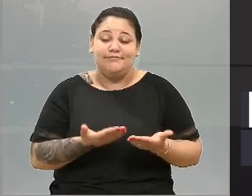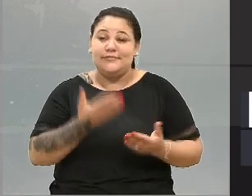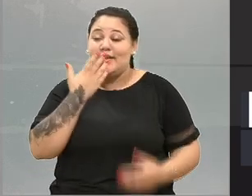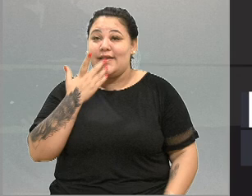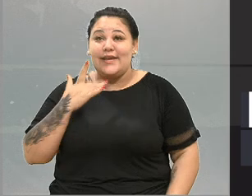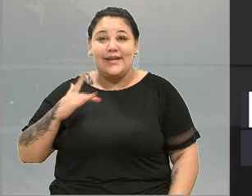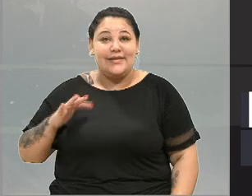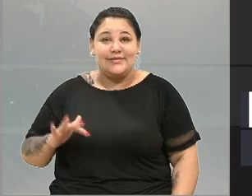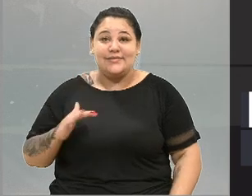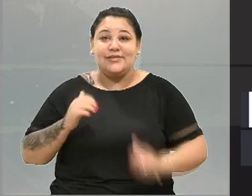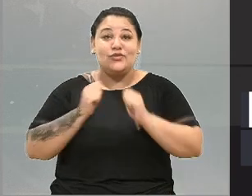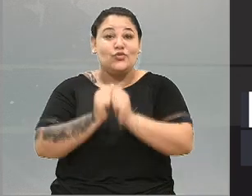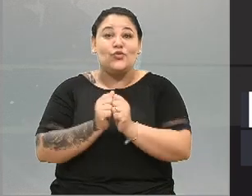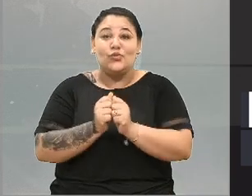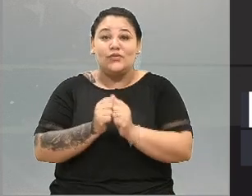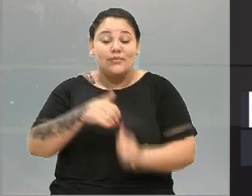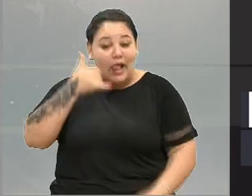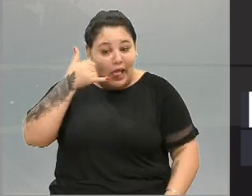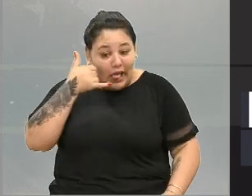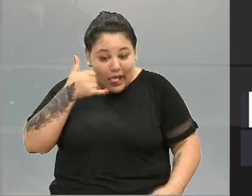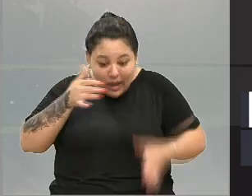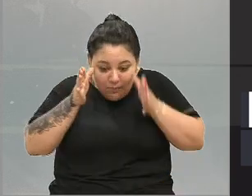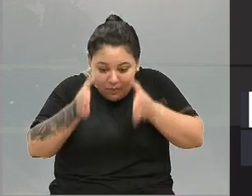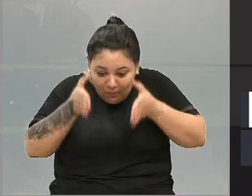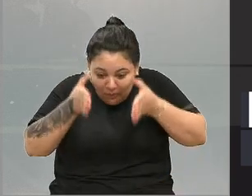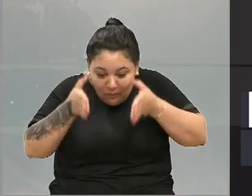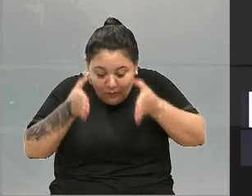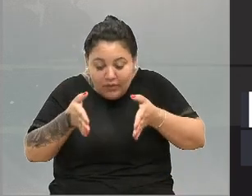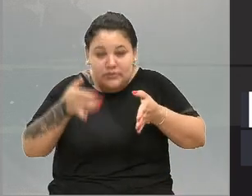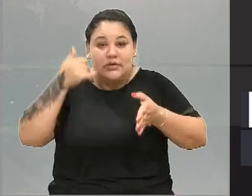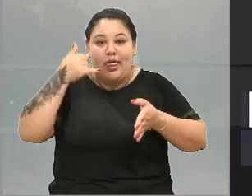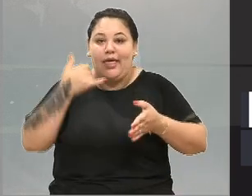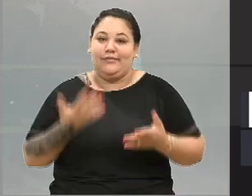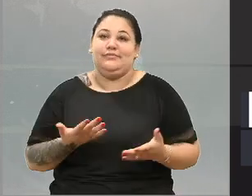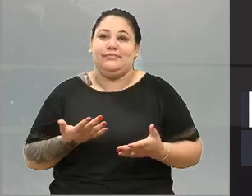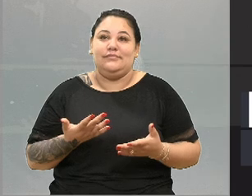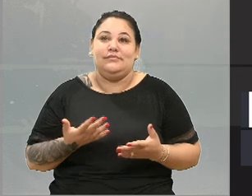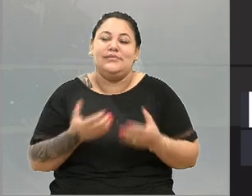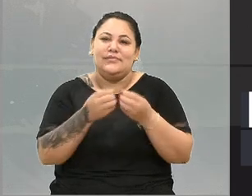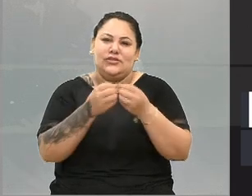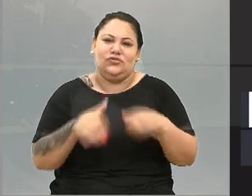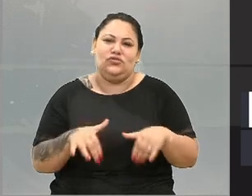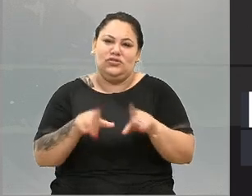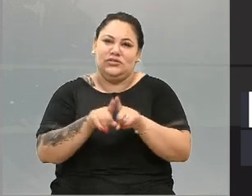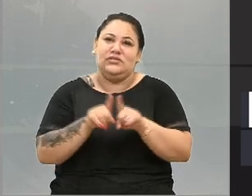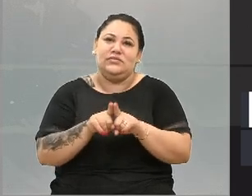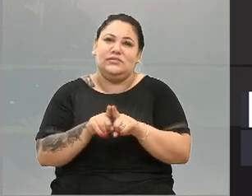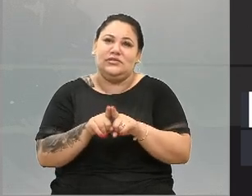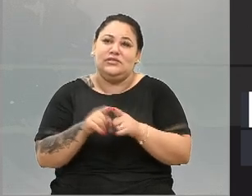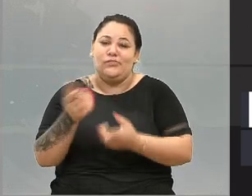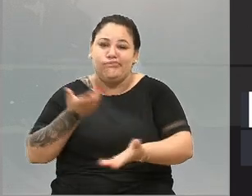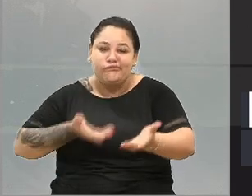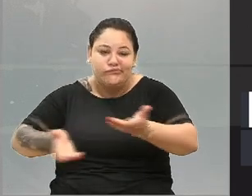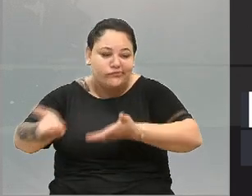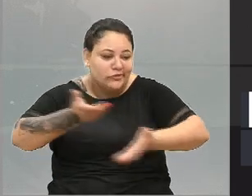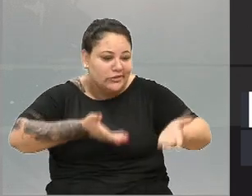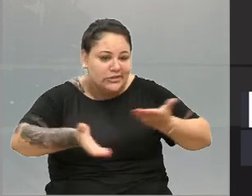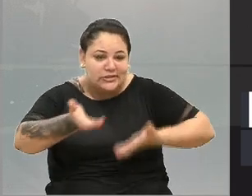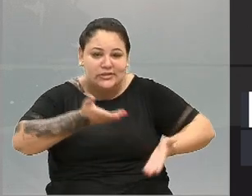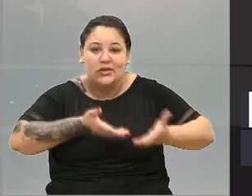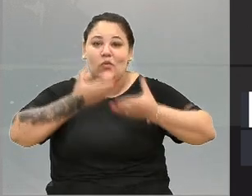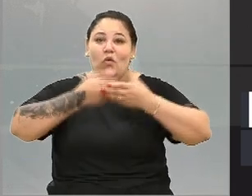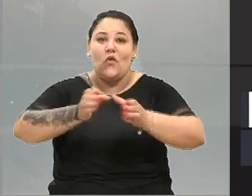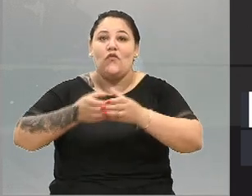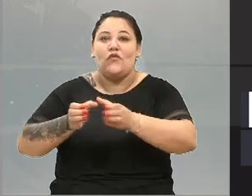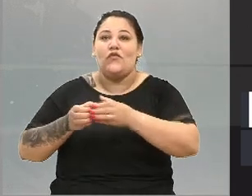Várias crianças ali juntas, mas todas no seu celular. Isso afeta também a socialização, né, o convívio,